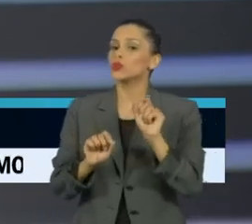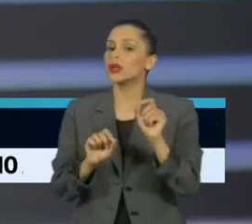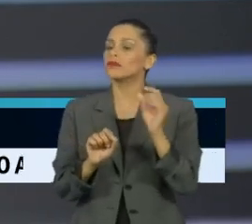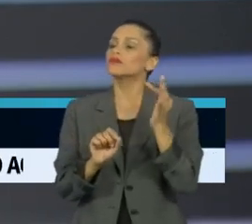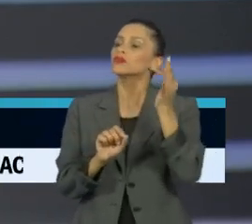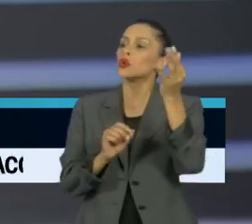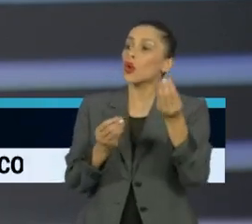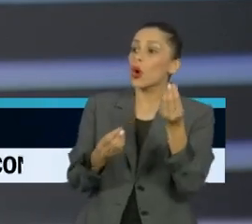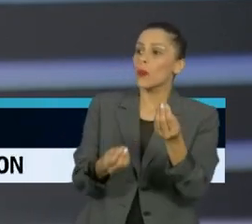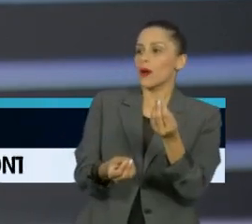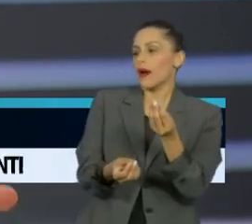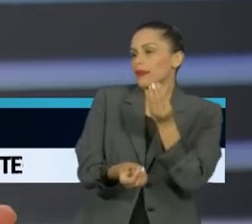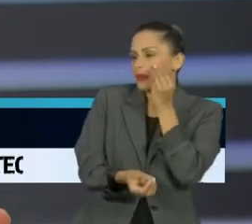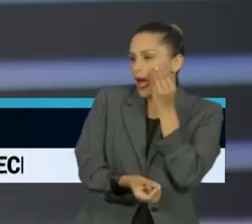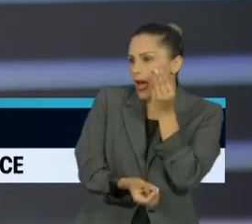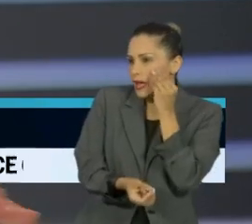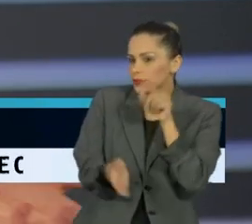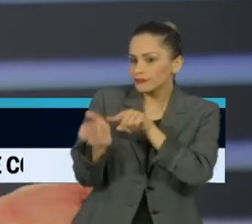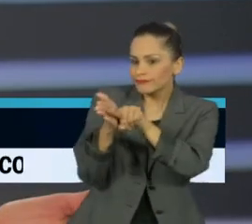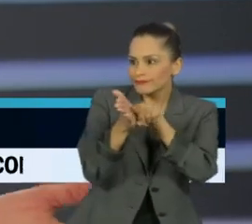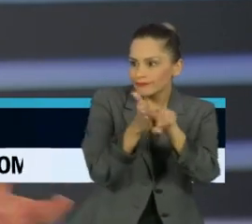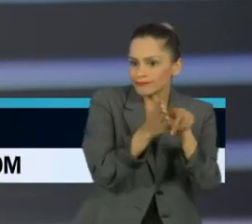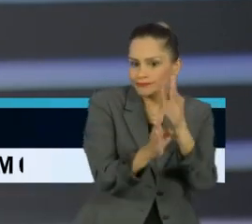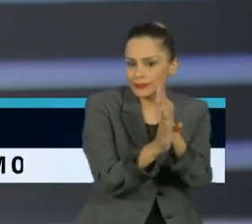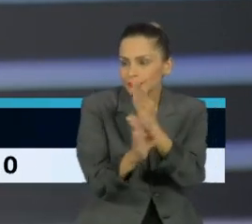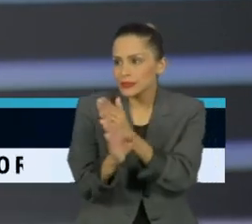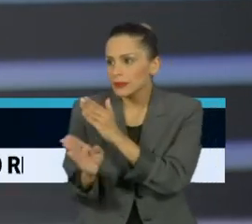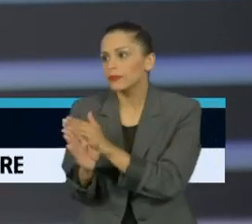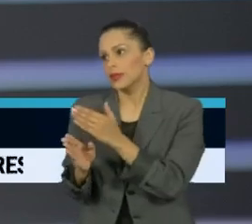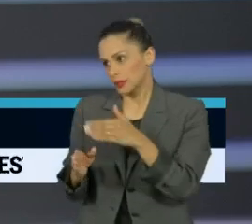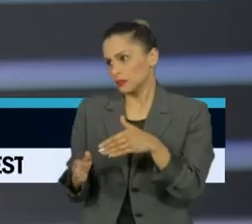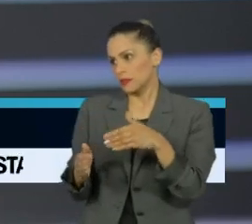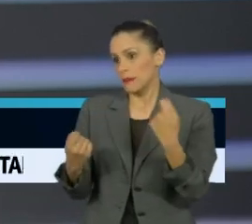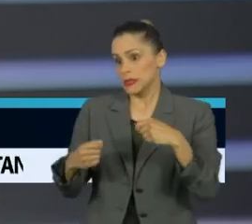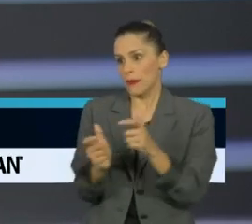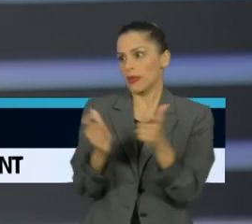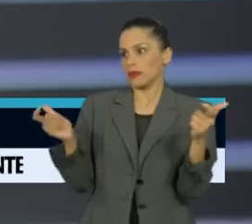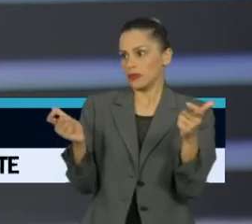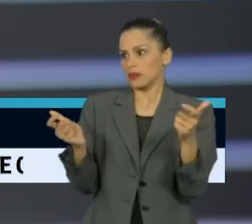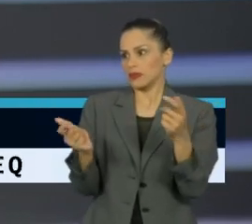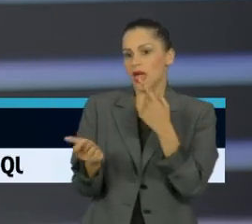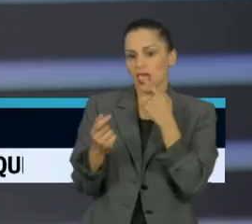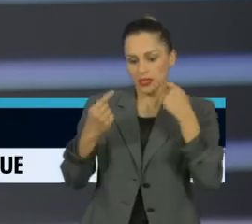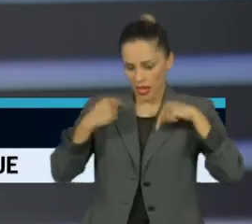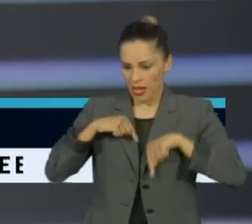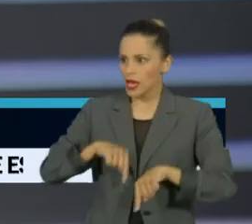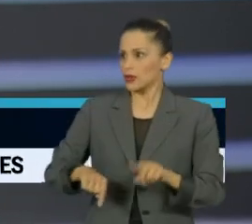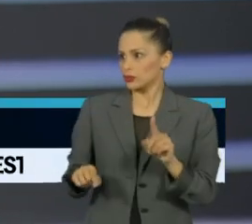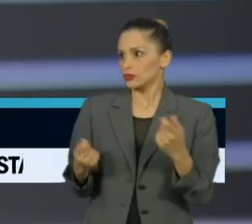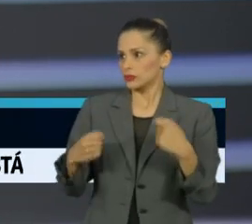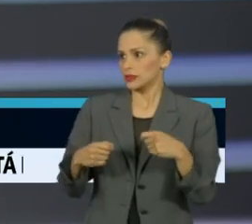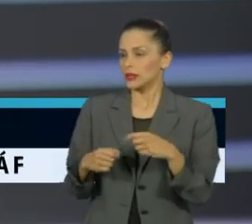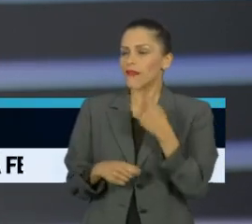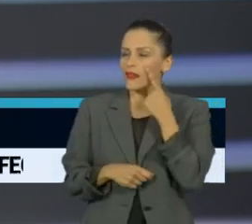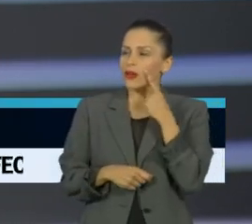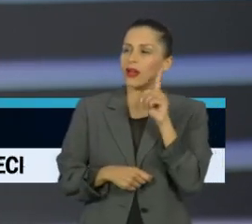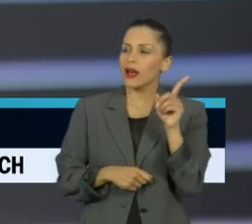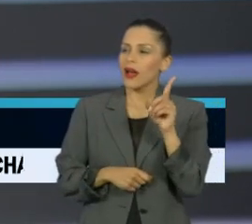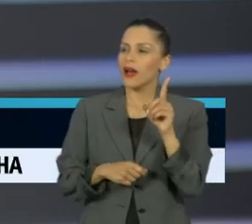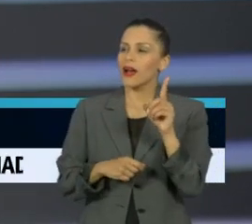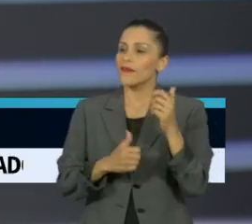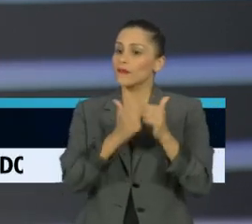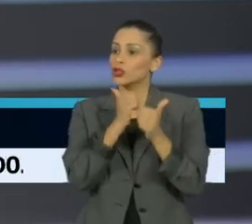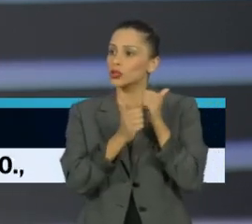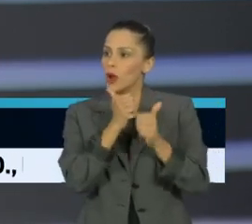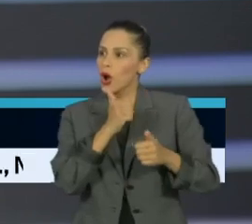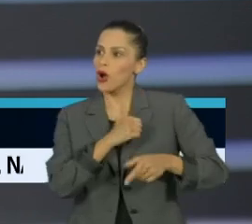vista de testagem quanto mais e testa maior vai ser o número ou abril e de você viu eu o futebol nos dá